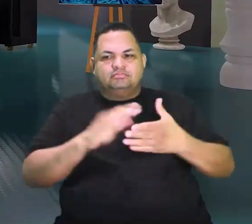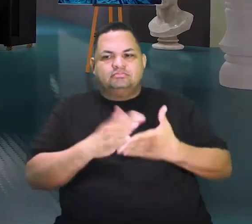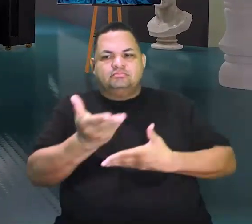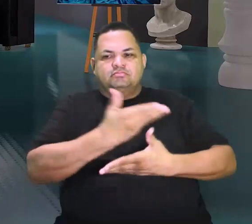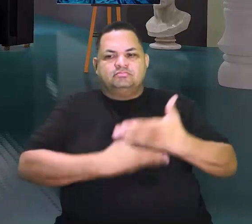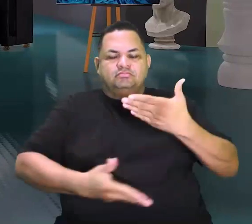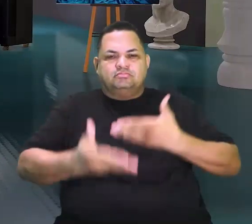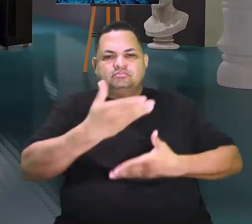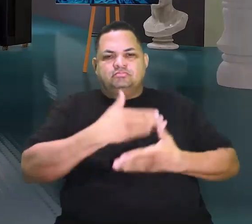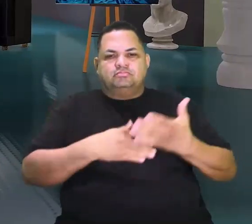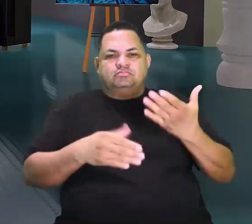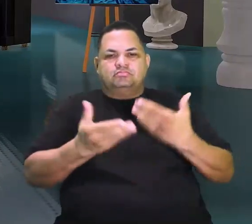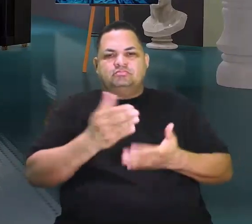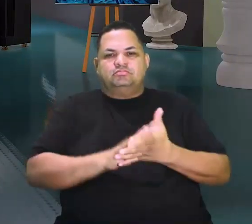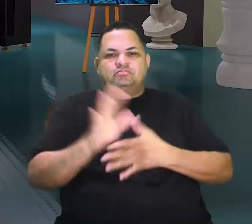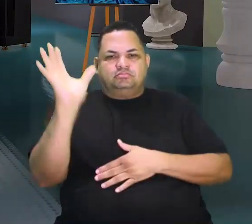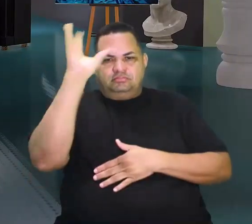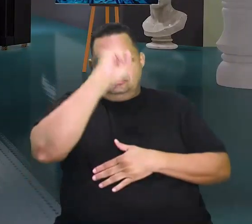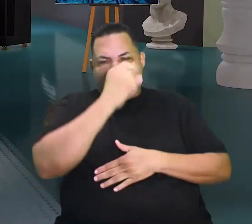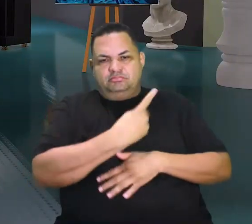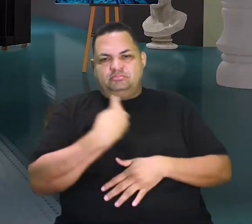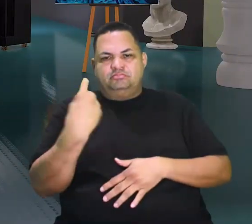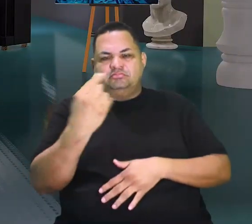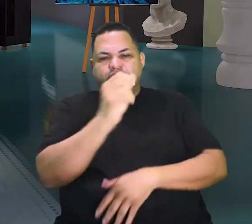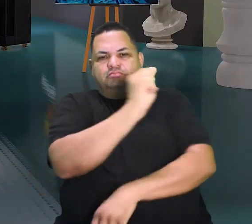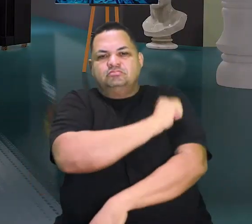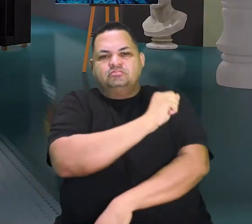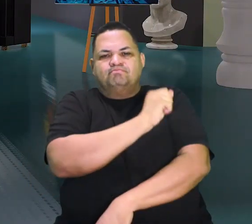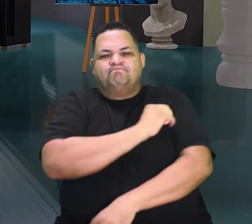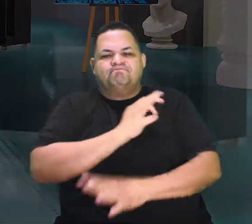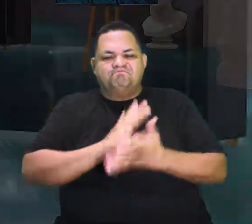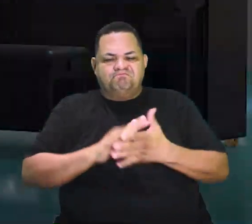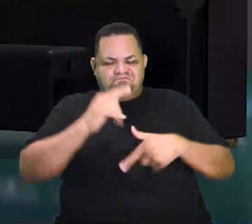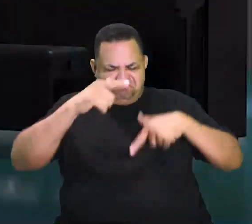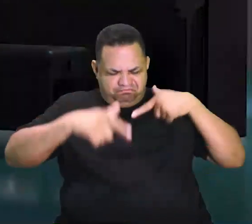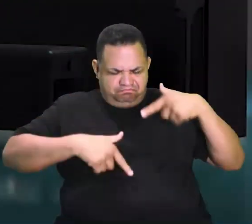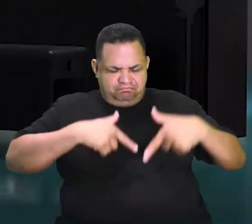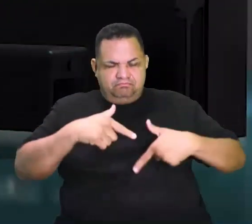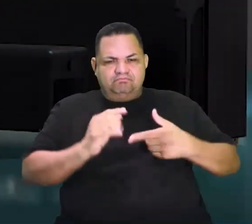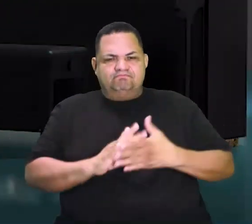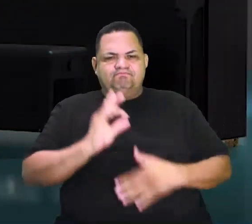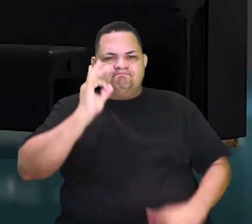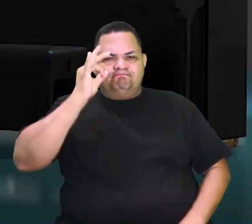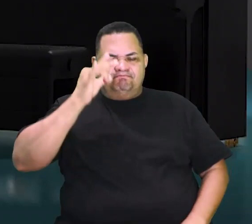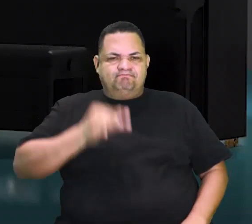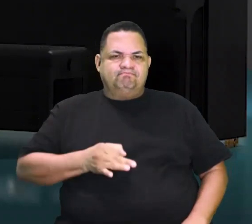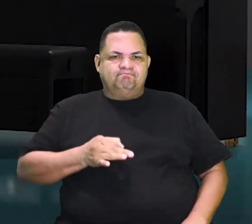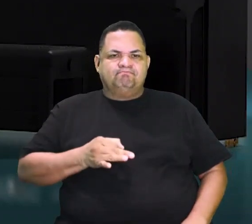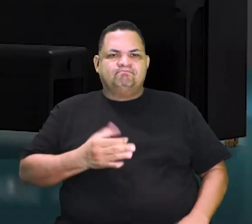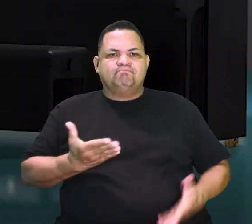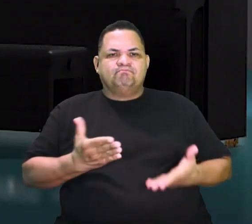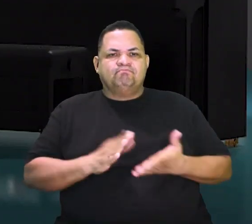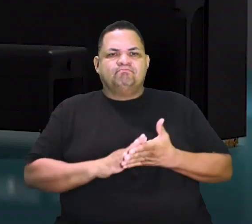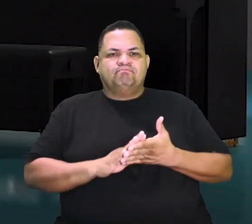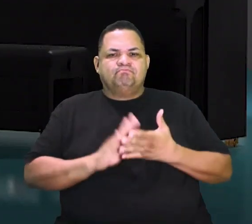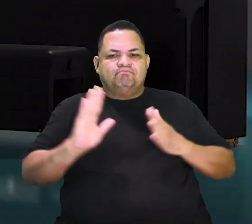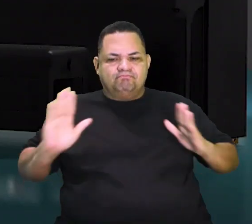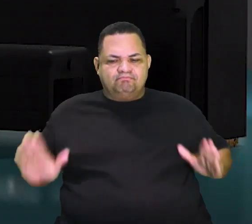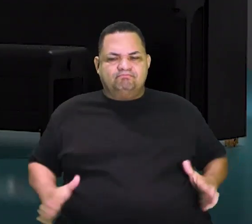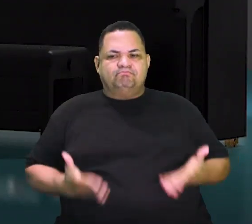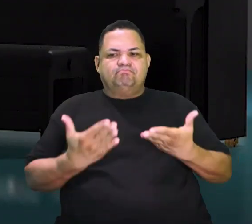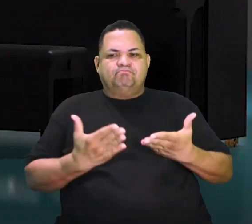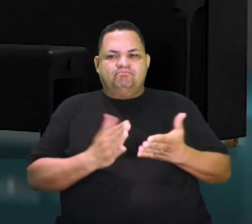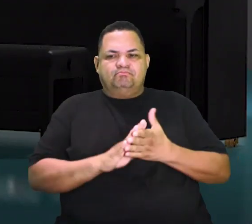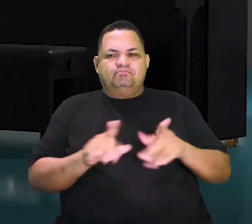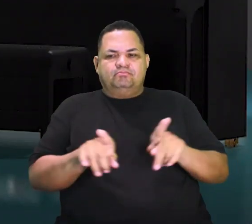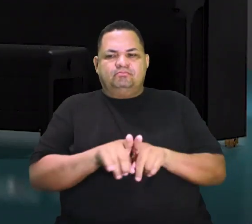mediação da aprendizagem dos nossos alunos, com muita dedicação e estímulos, né, para que